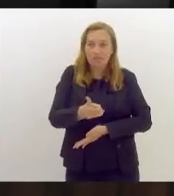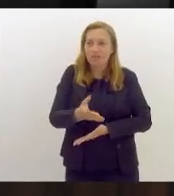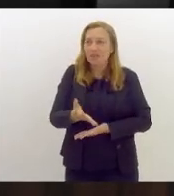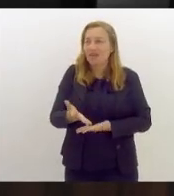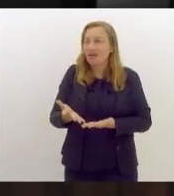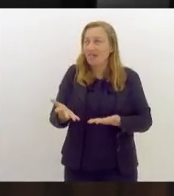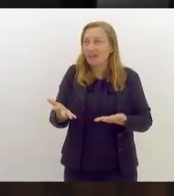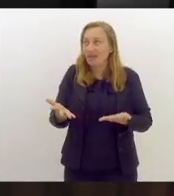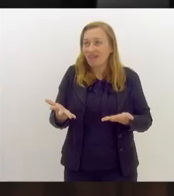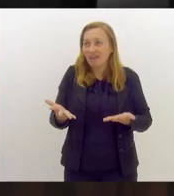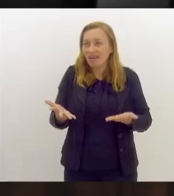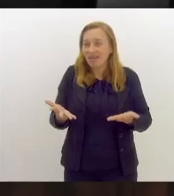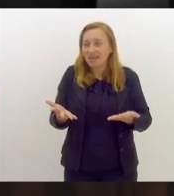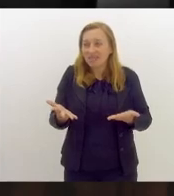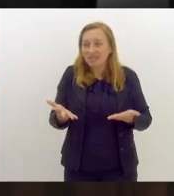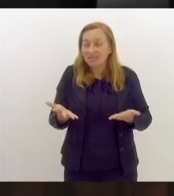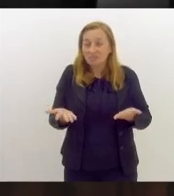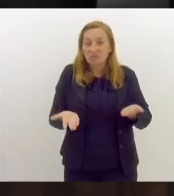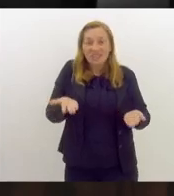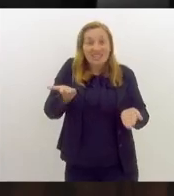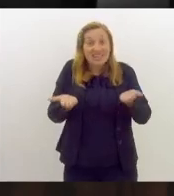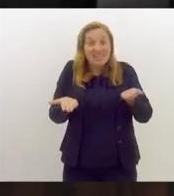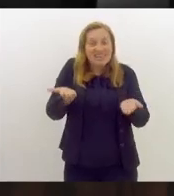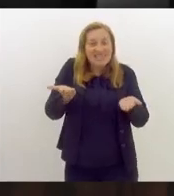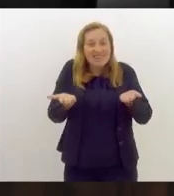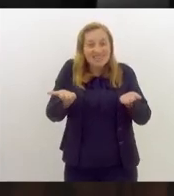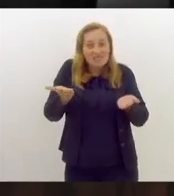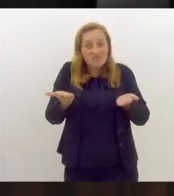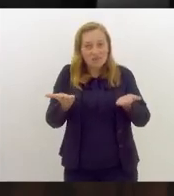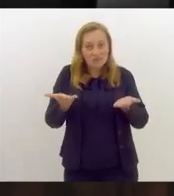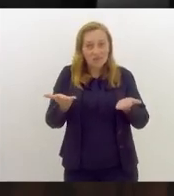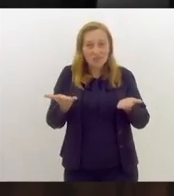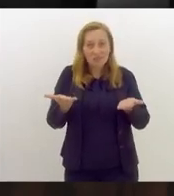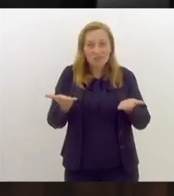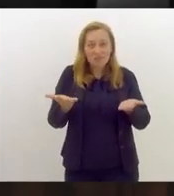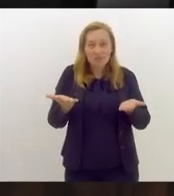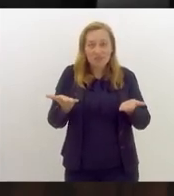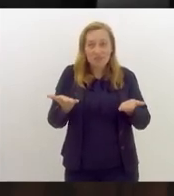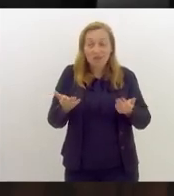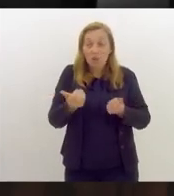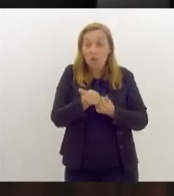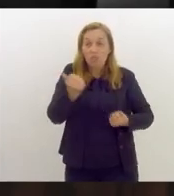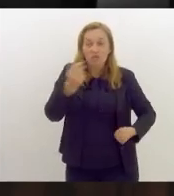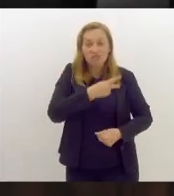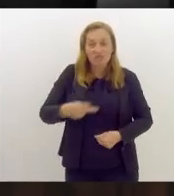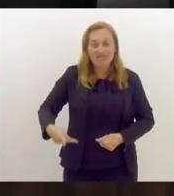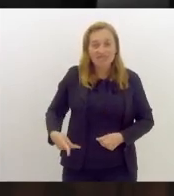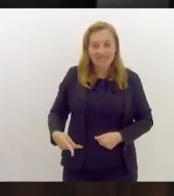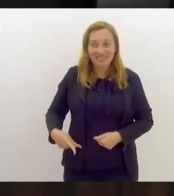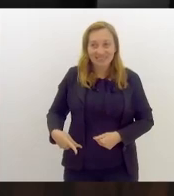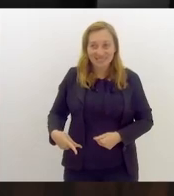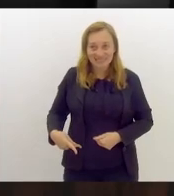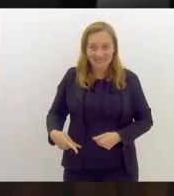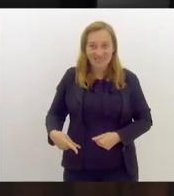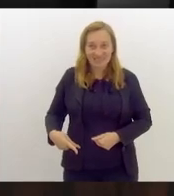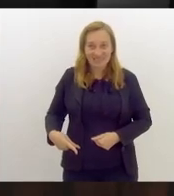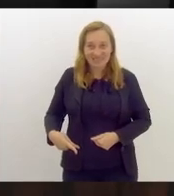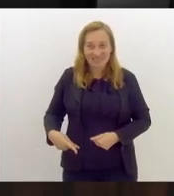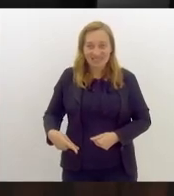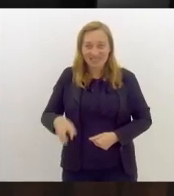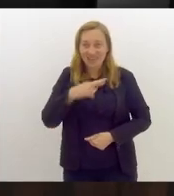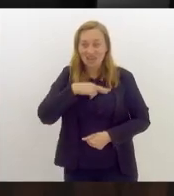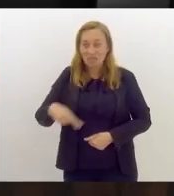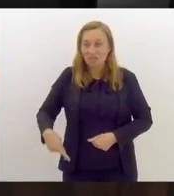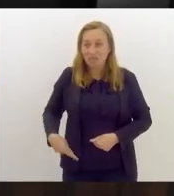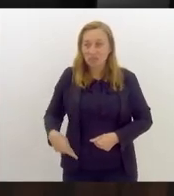maneira com muito equilíbrio inclusive como vice-presidente da República todas as vezes